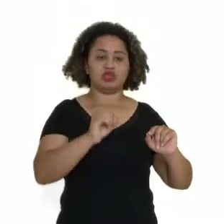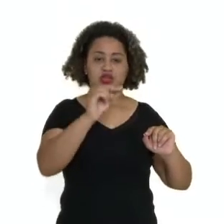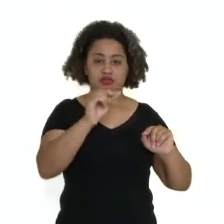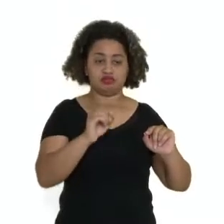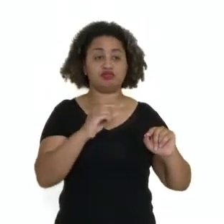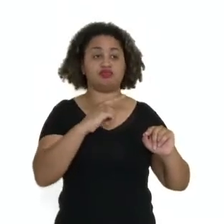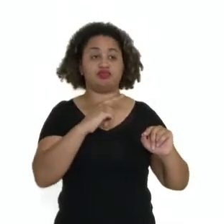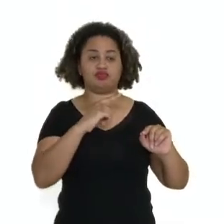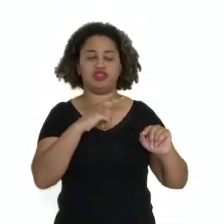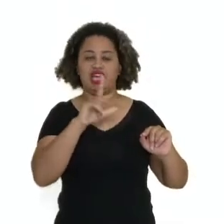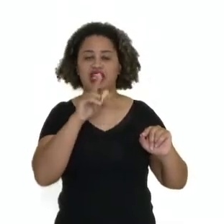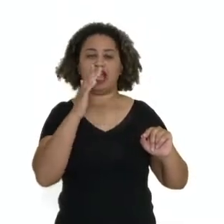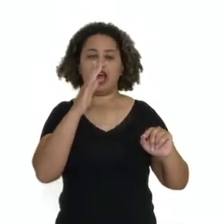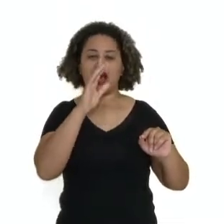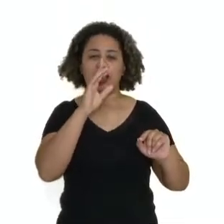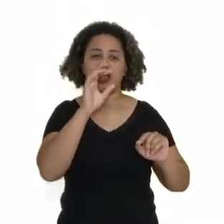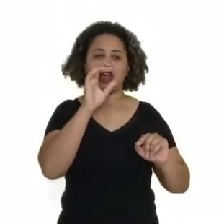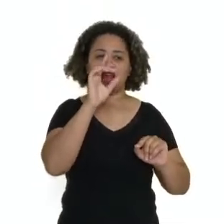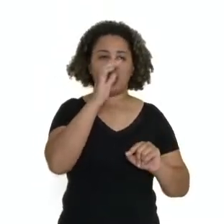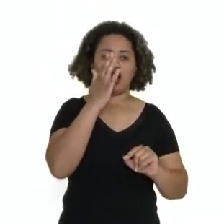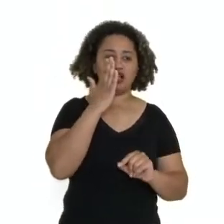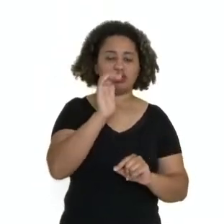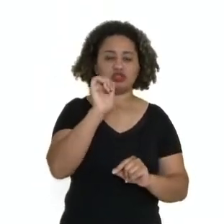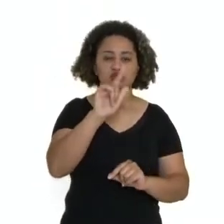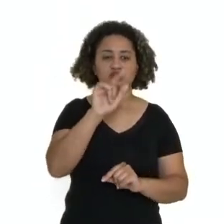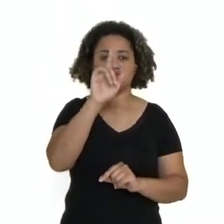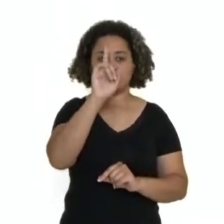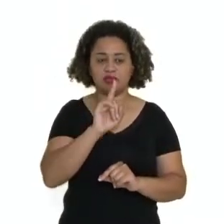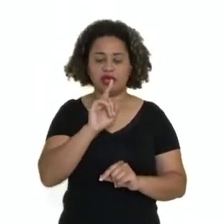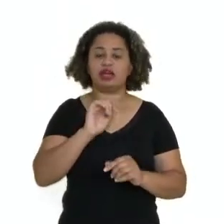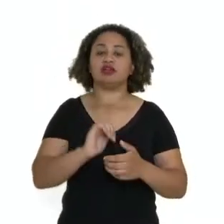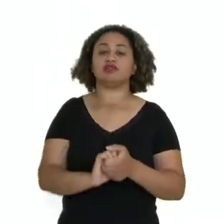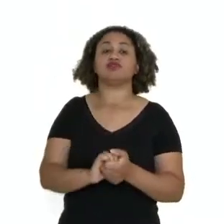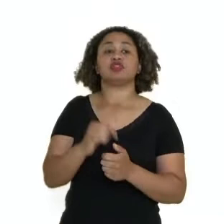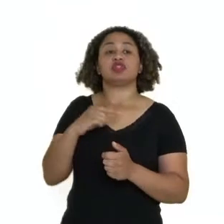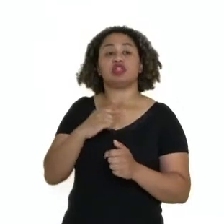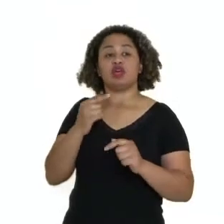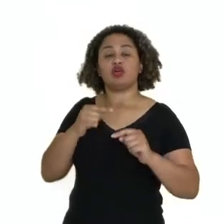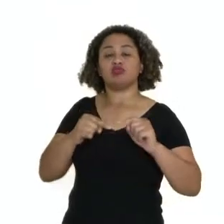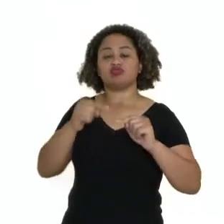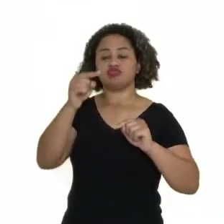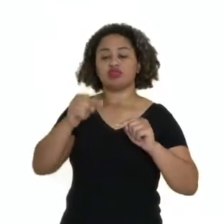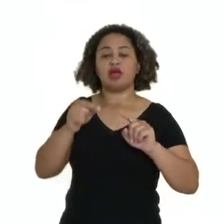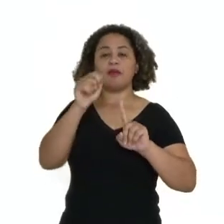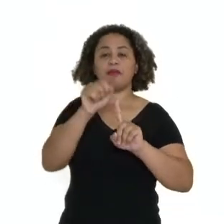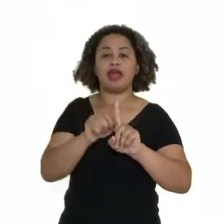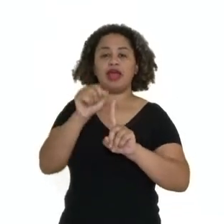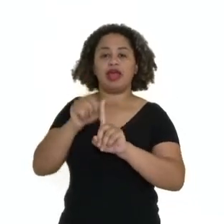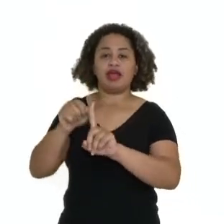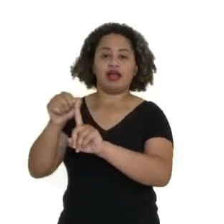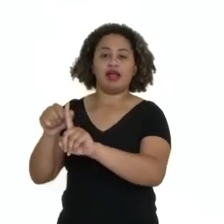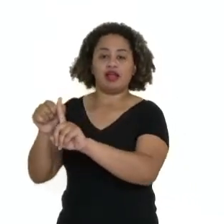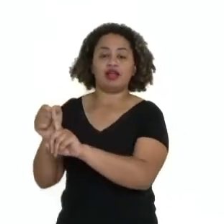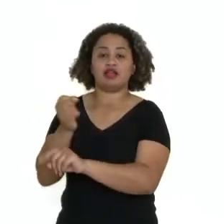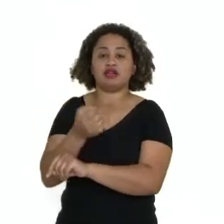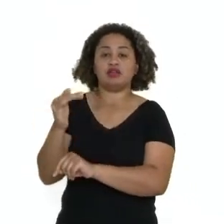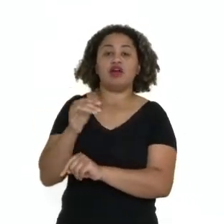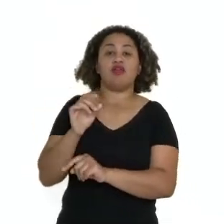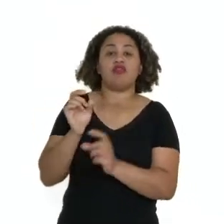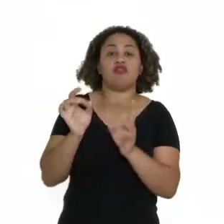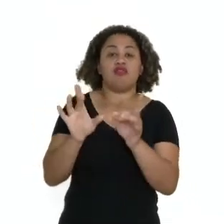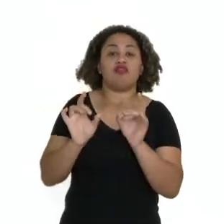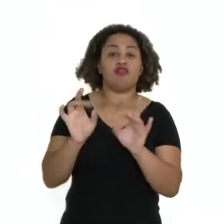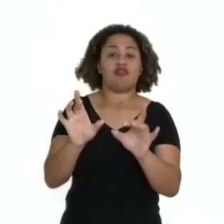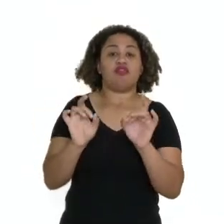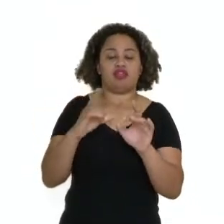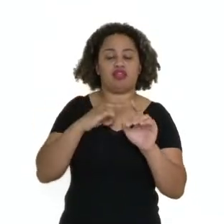intervalo medido. Eu vou ter aqui o faturamento de vendas, ó, de janeiro a dezembro, né? E